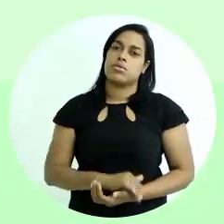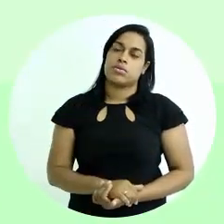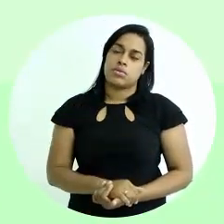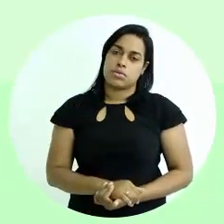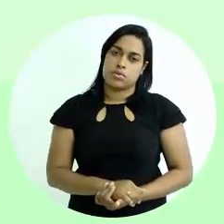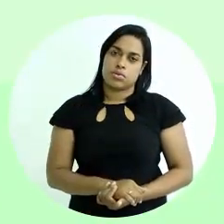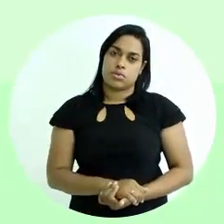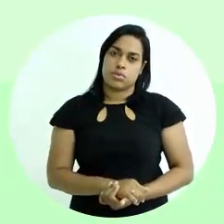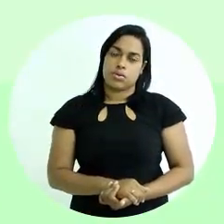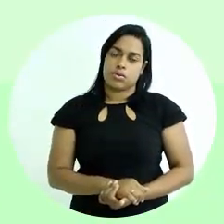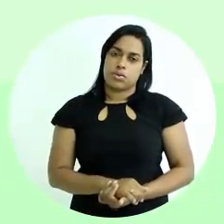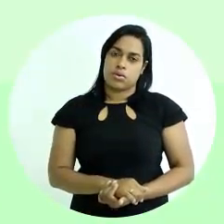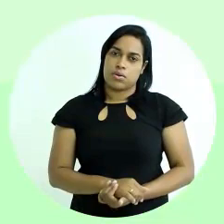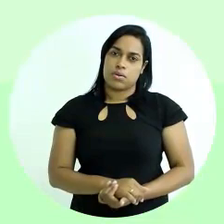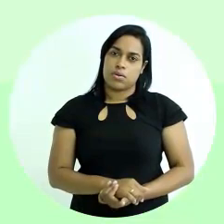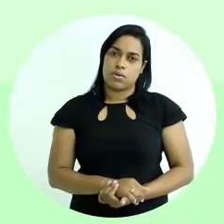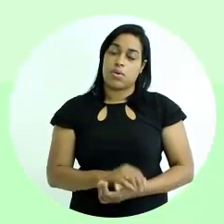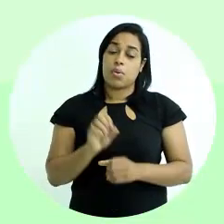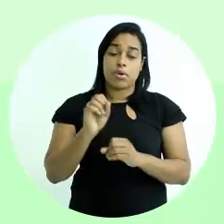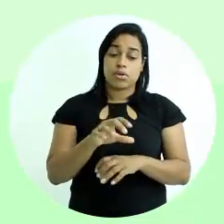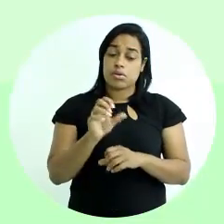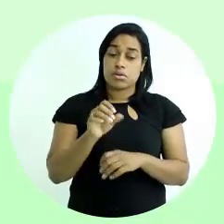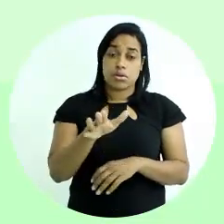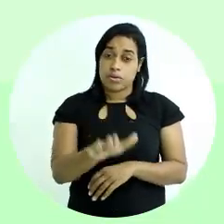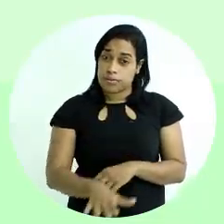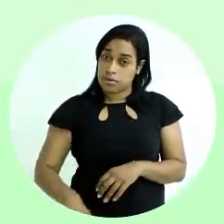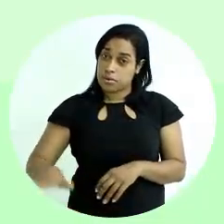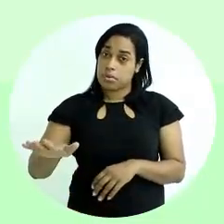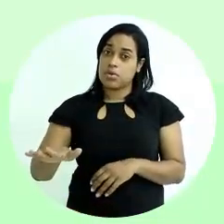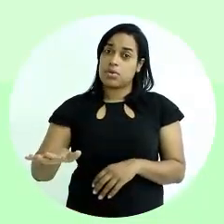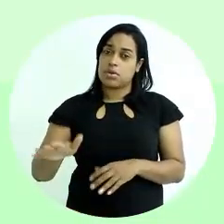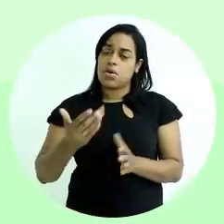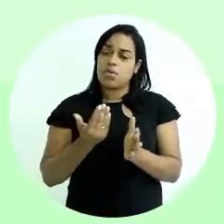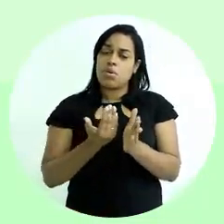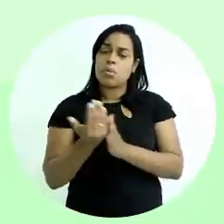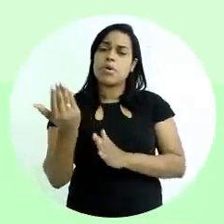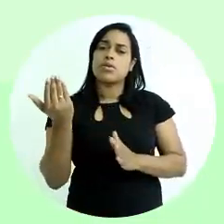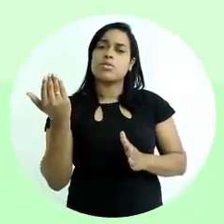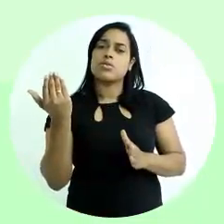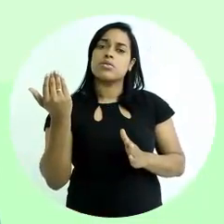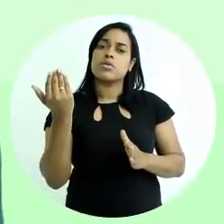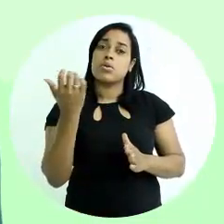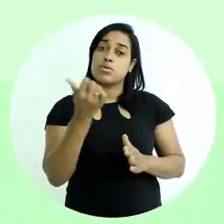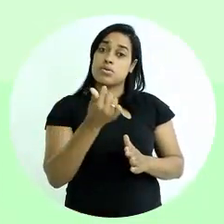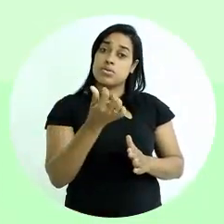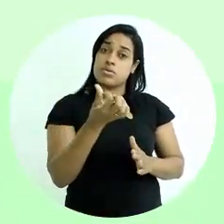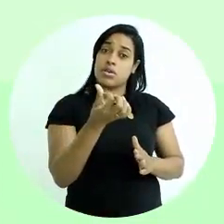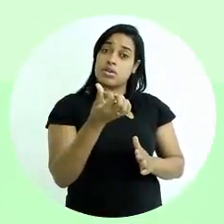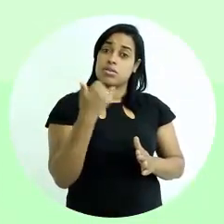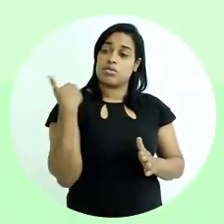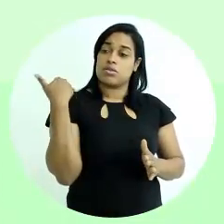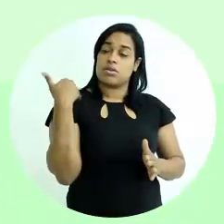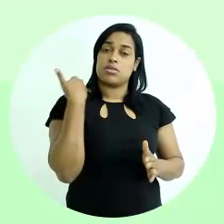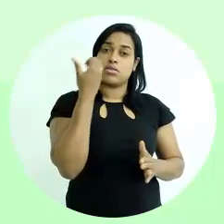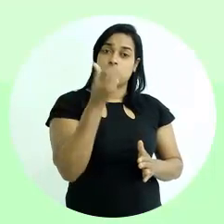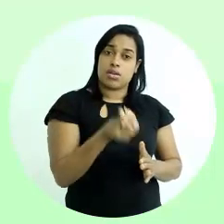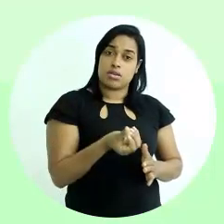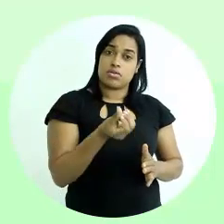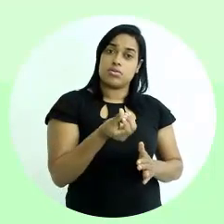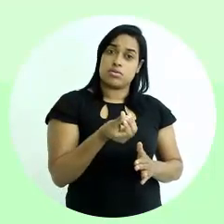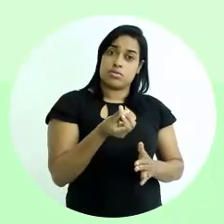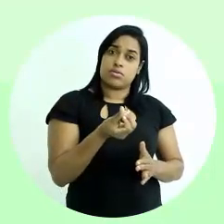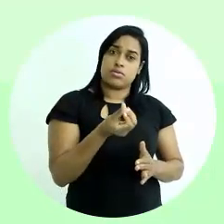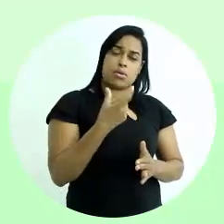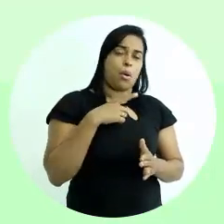é o ensino fundamental inicia se também aos seis anos de idade